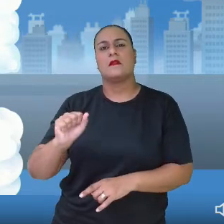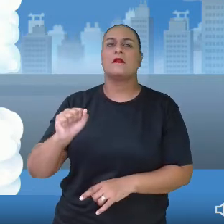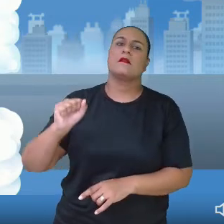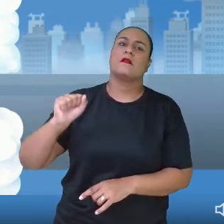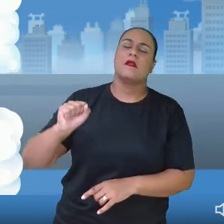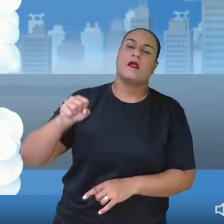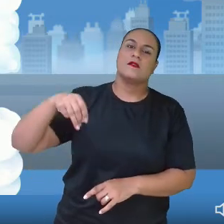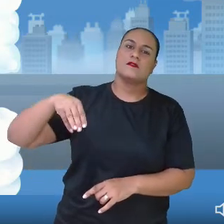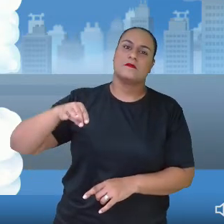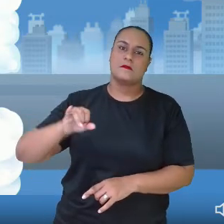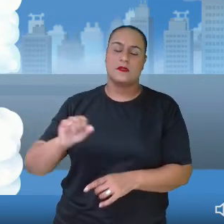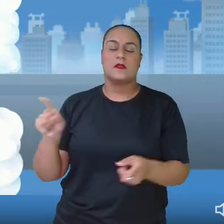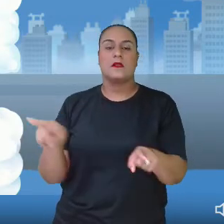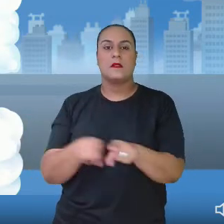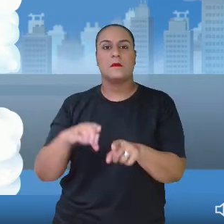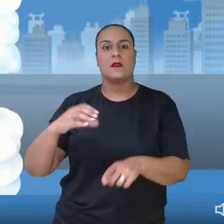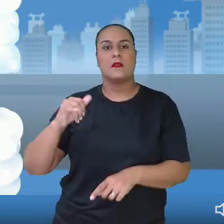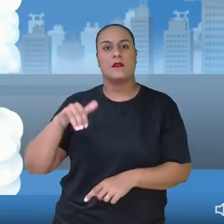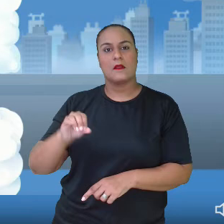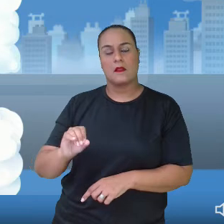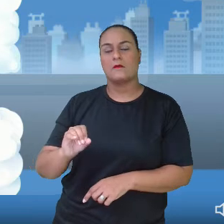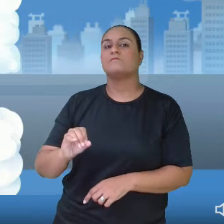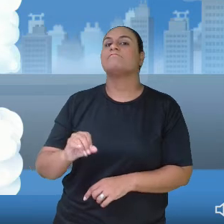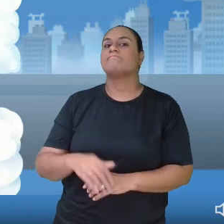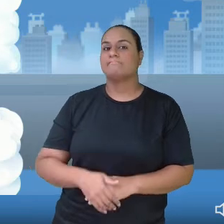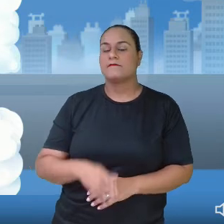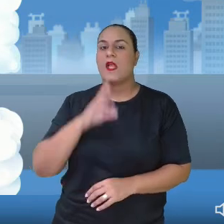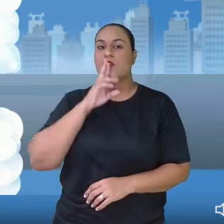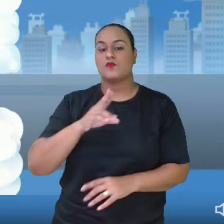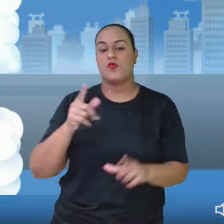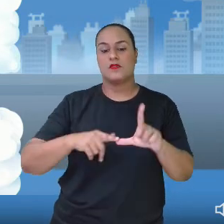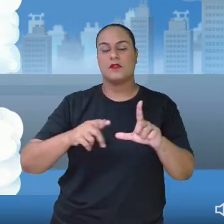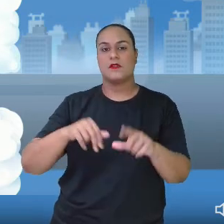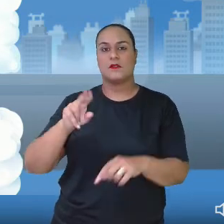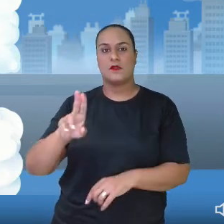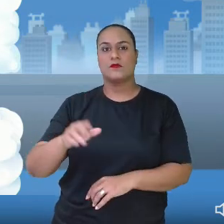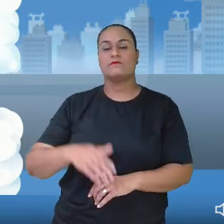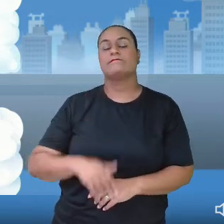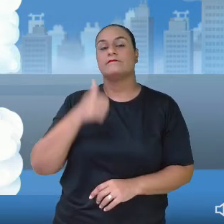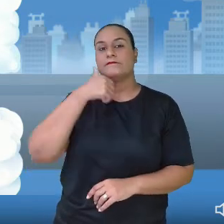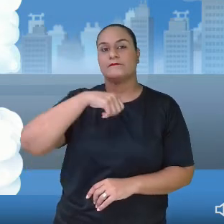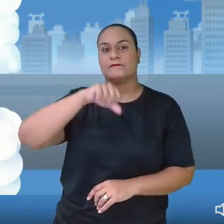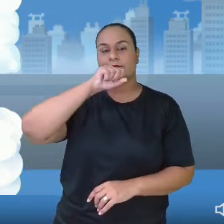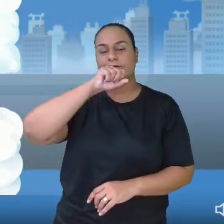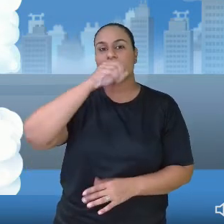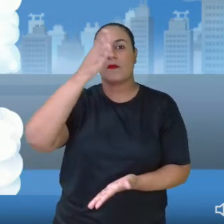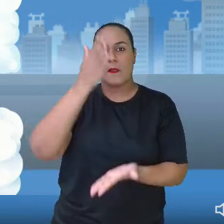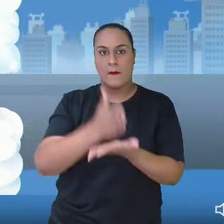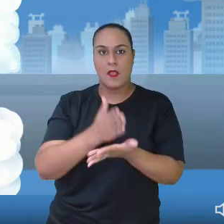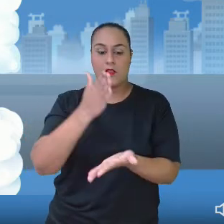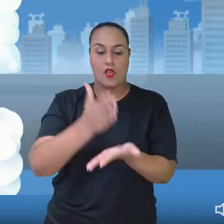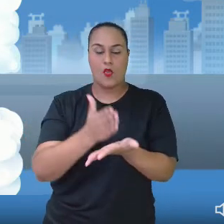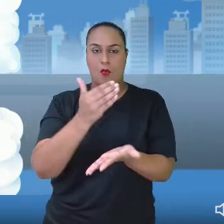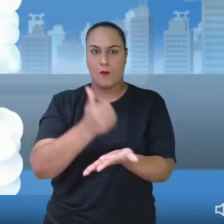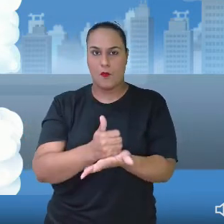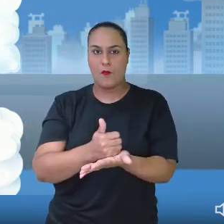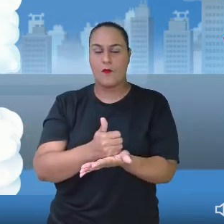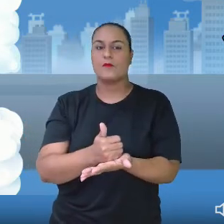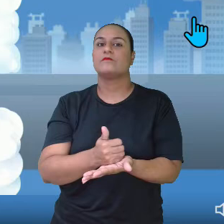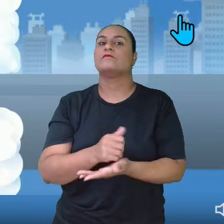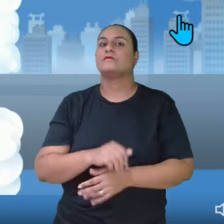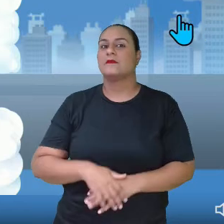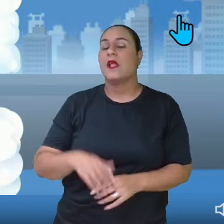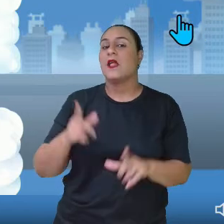como Caio, e a letra é U e está correto. Minha mãe partiu o bolo. Letra